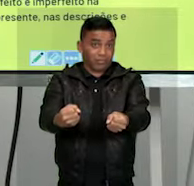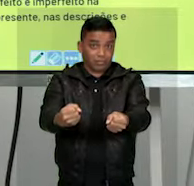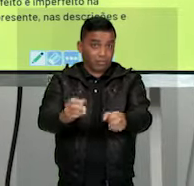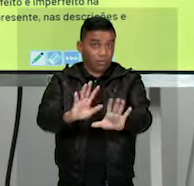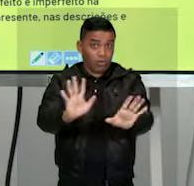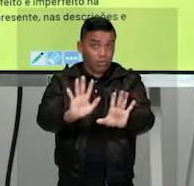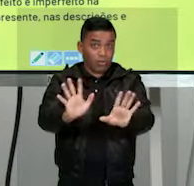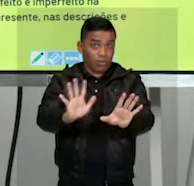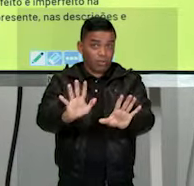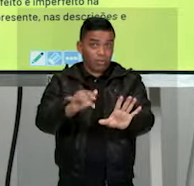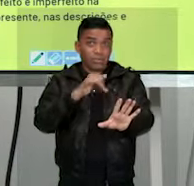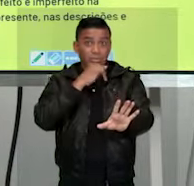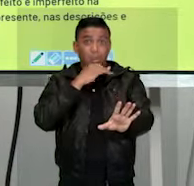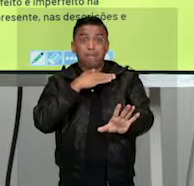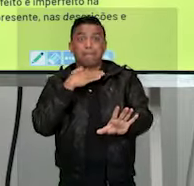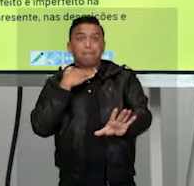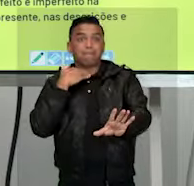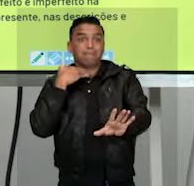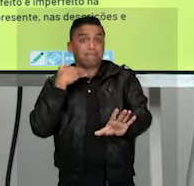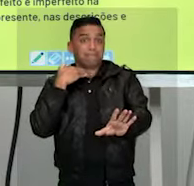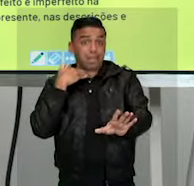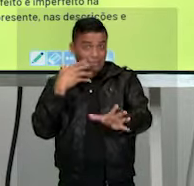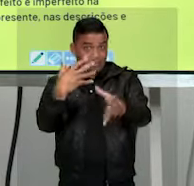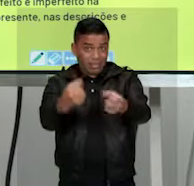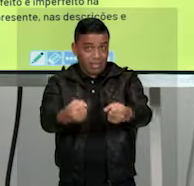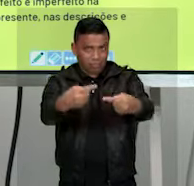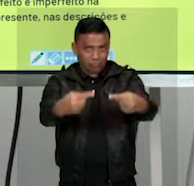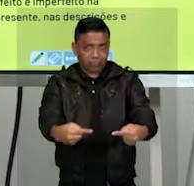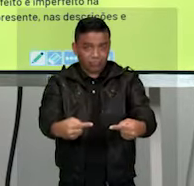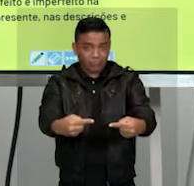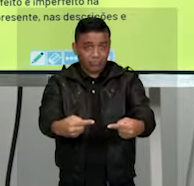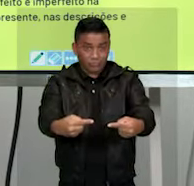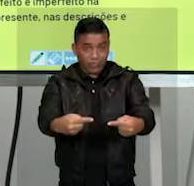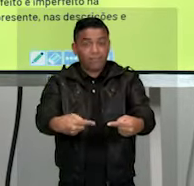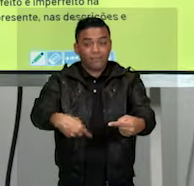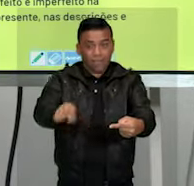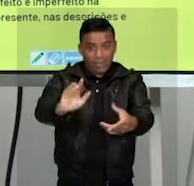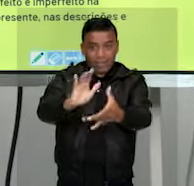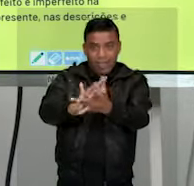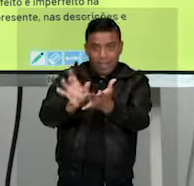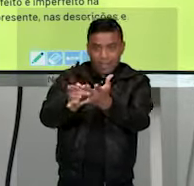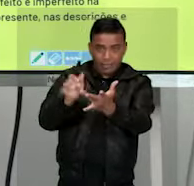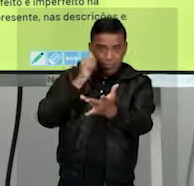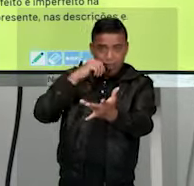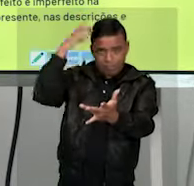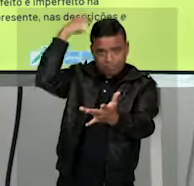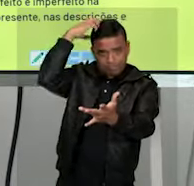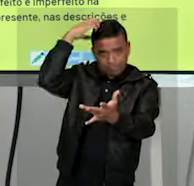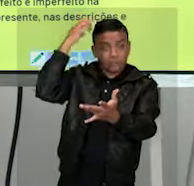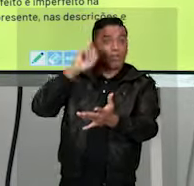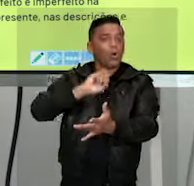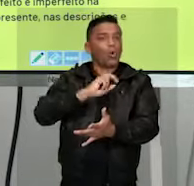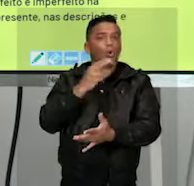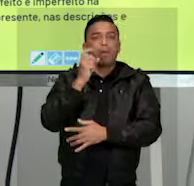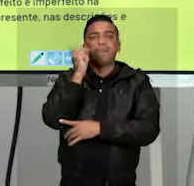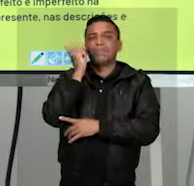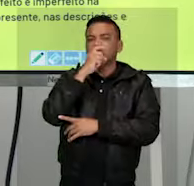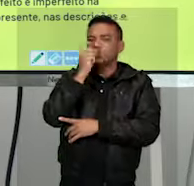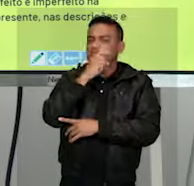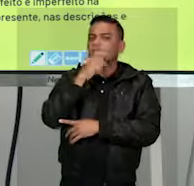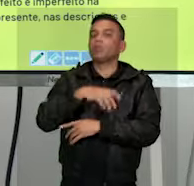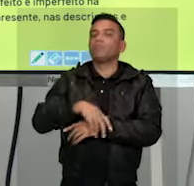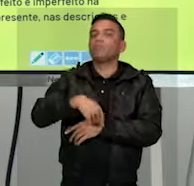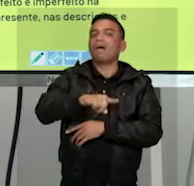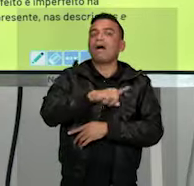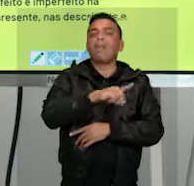que era ou matava, ou ele aceitava o desafio e casaria, ou então ele ia passar por mentiroso e iria à